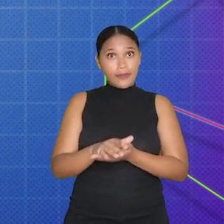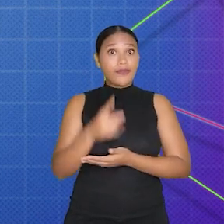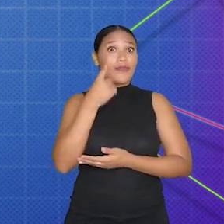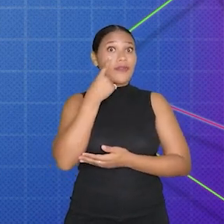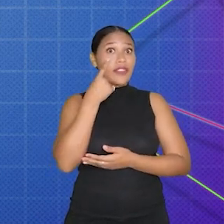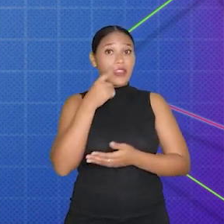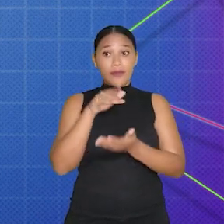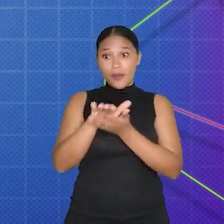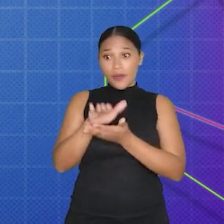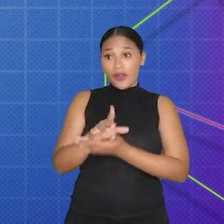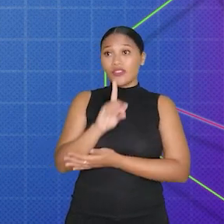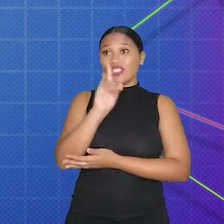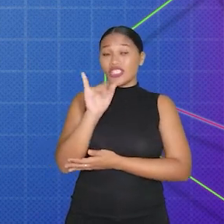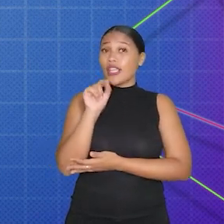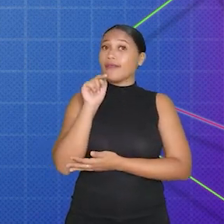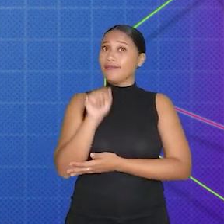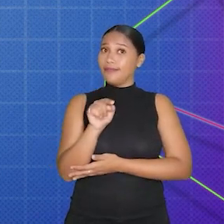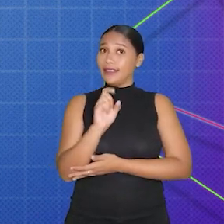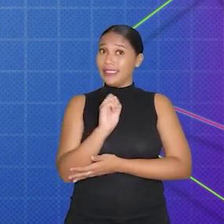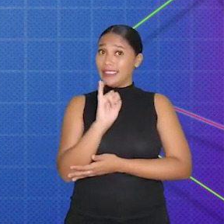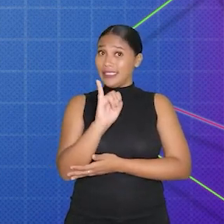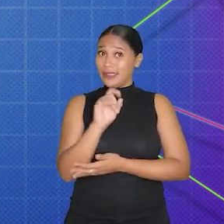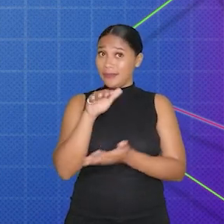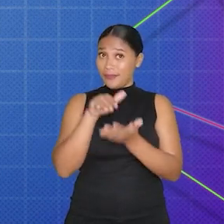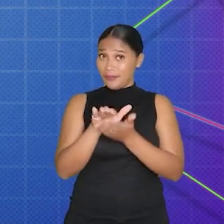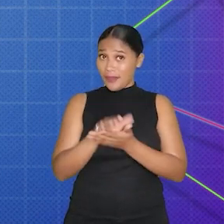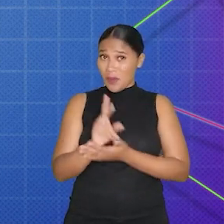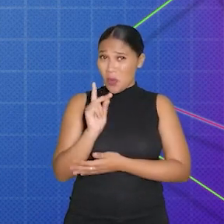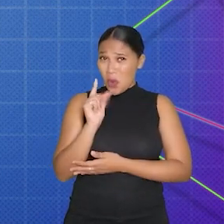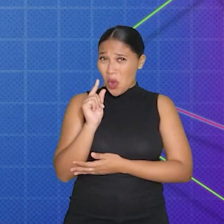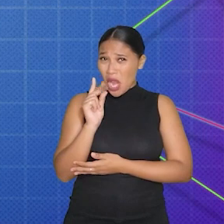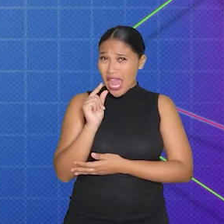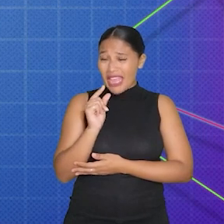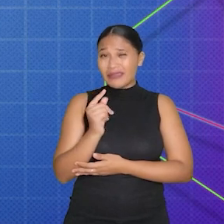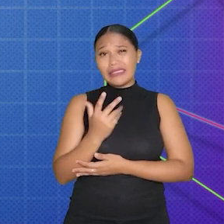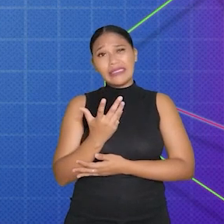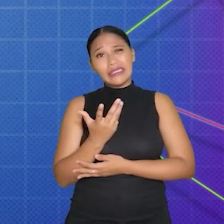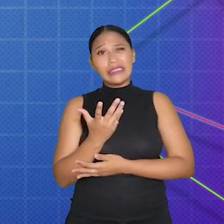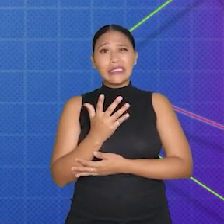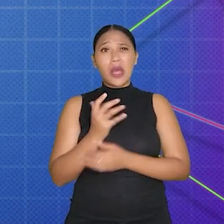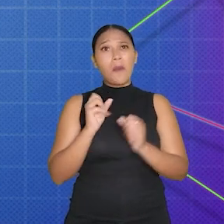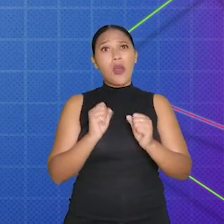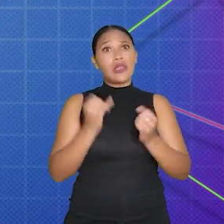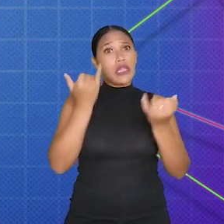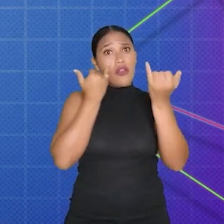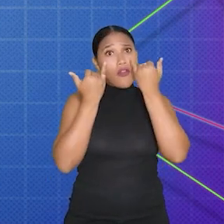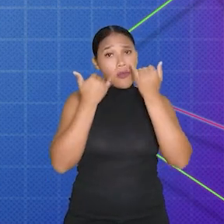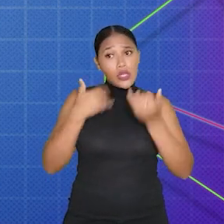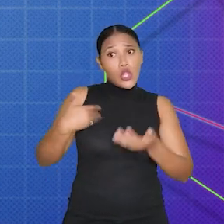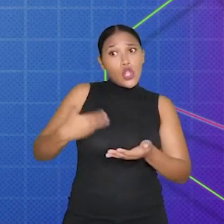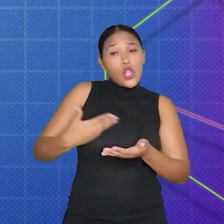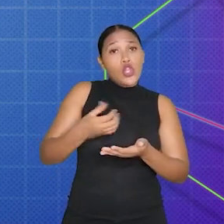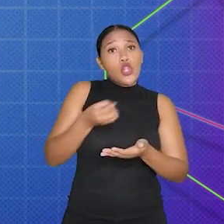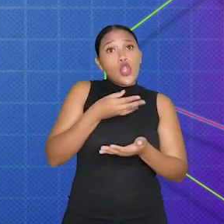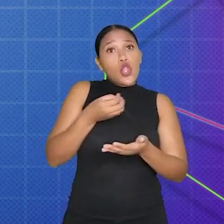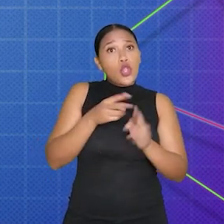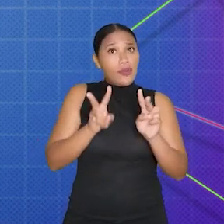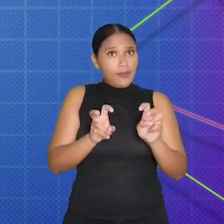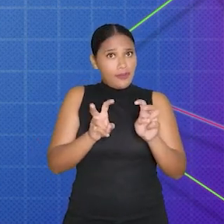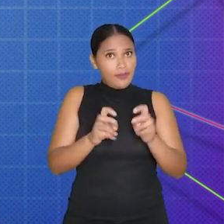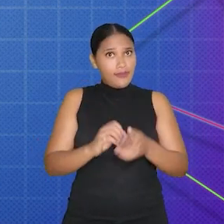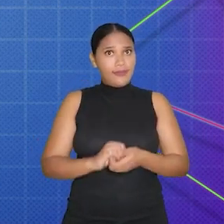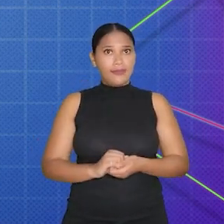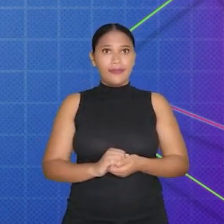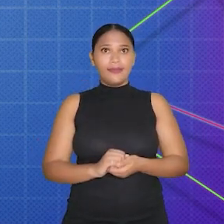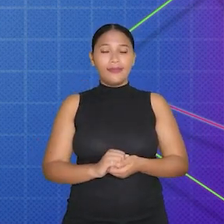de publicação. Verifique a data de publicação da página. Se a página foi publicada há muito tempo, ela pode não ter informações